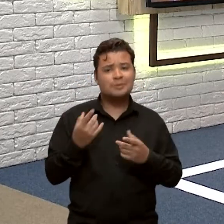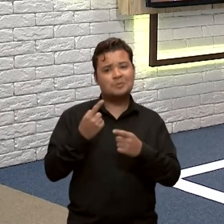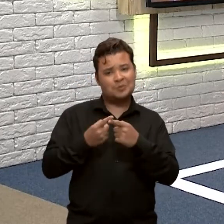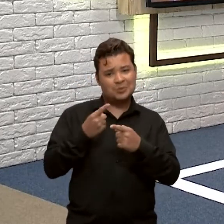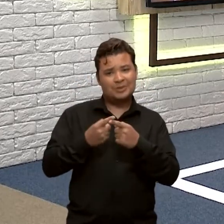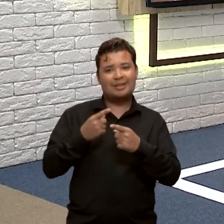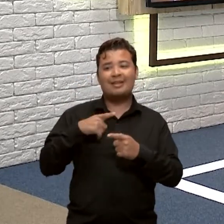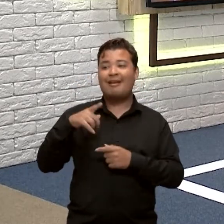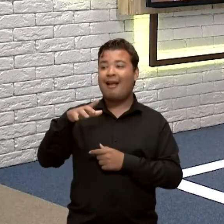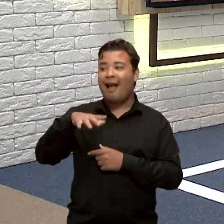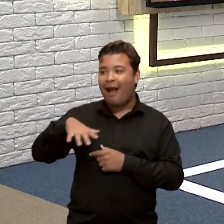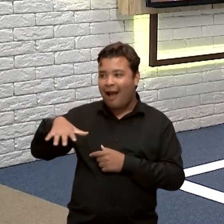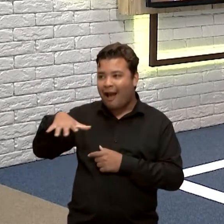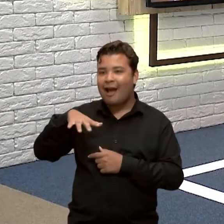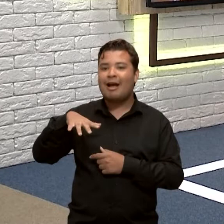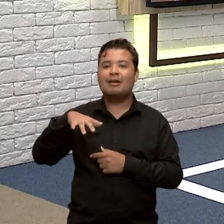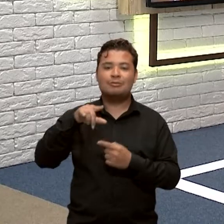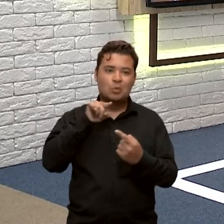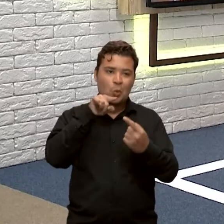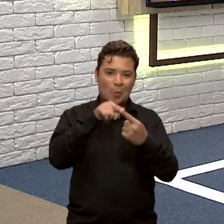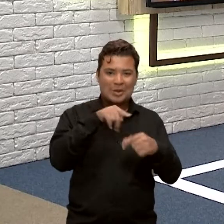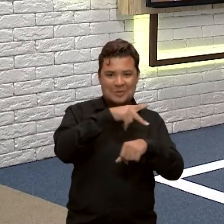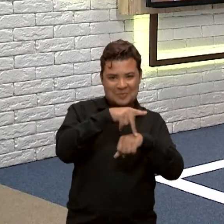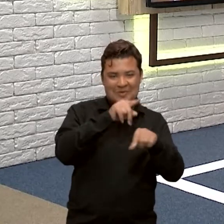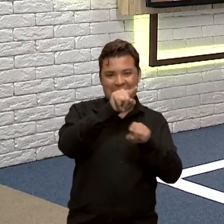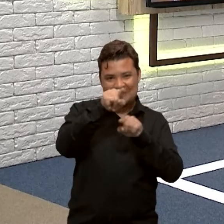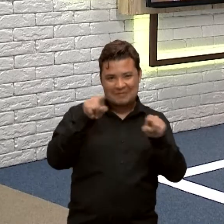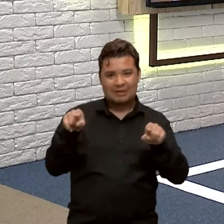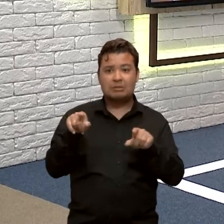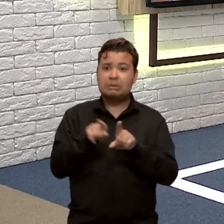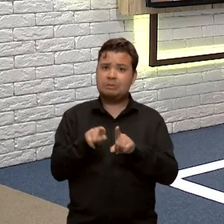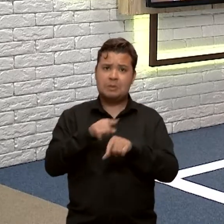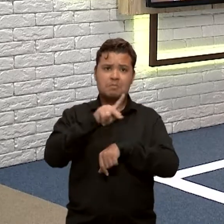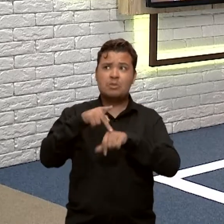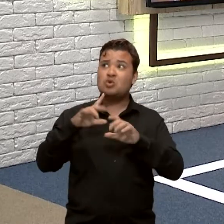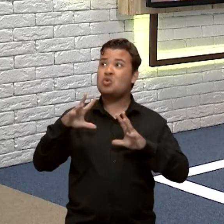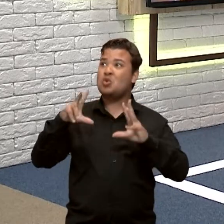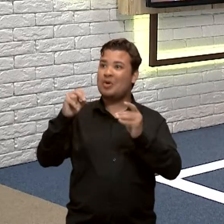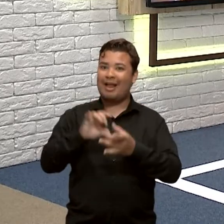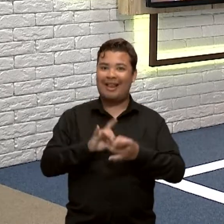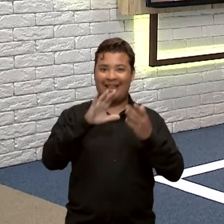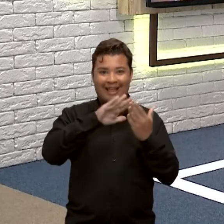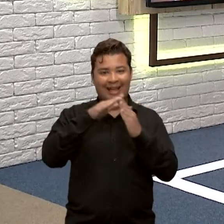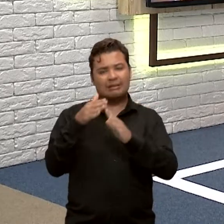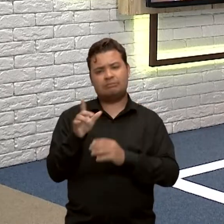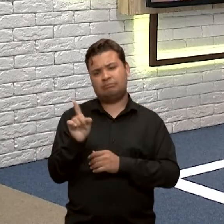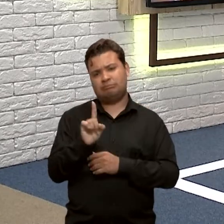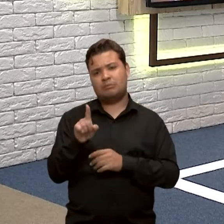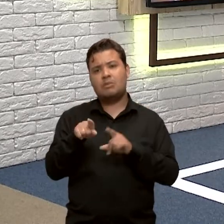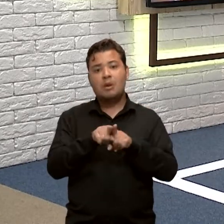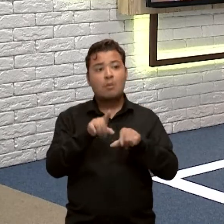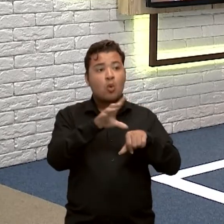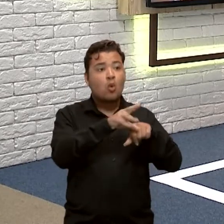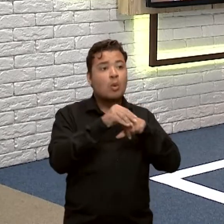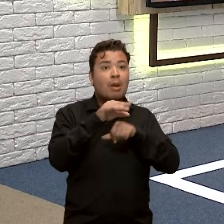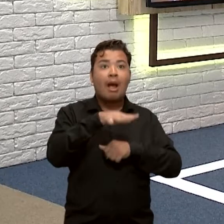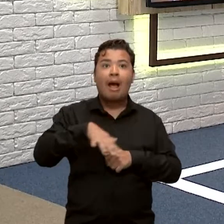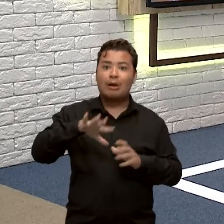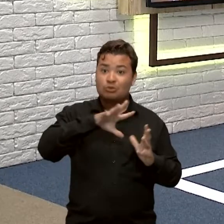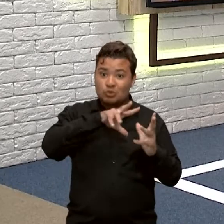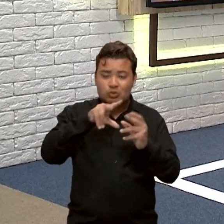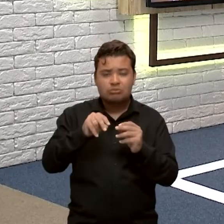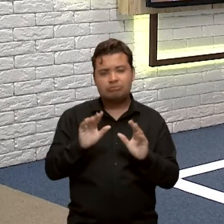ligadas a diferentes países, né? Não são todos os países que oferecem intercâmbio, nem em todas as áreas do conhecimento. Como é que o aluno